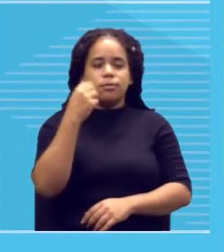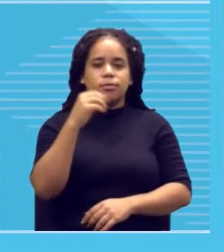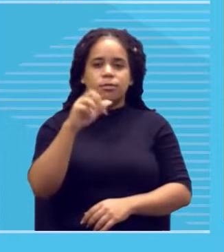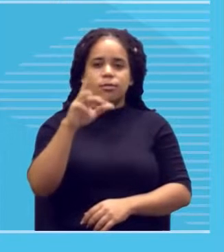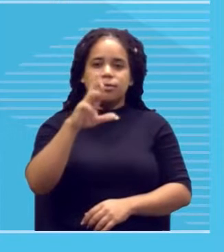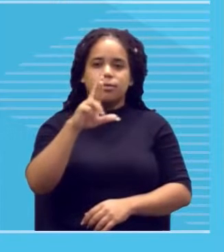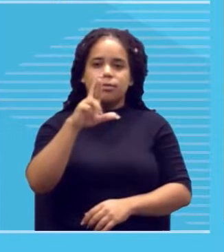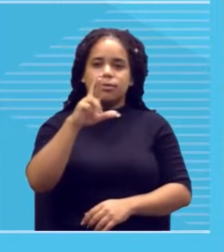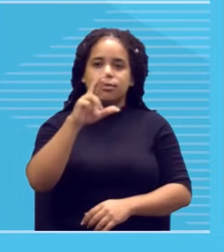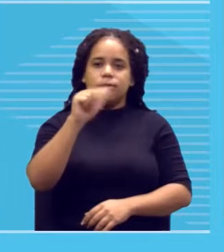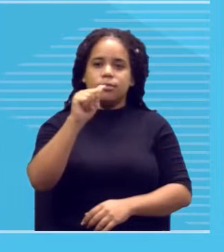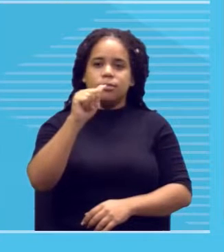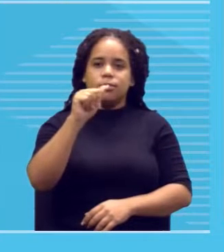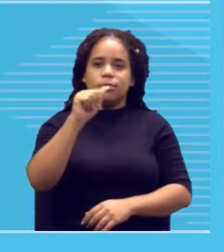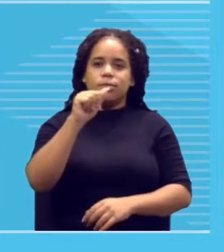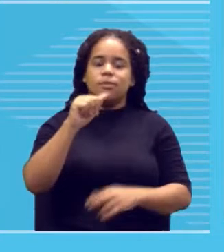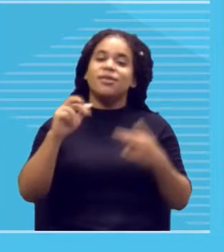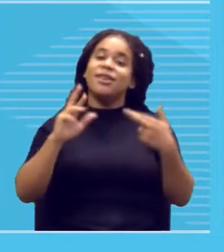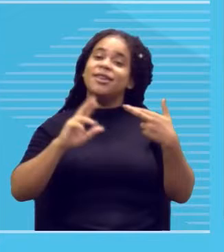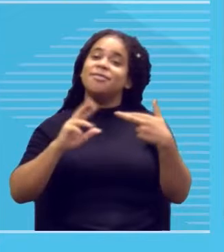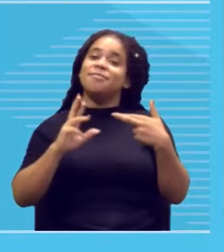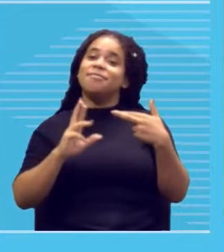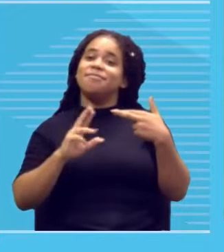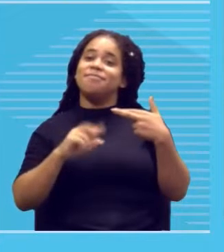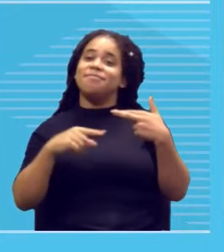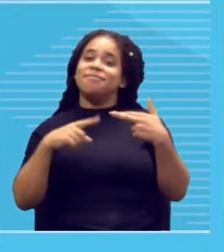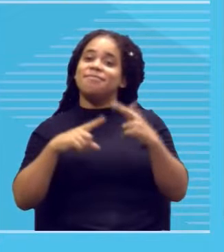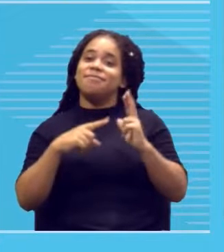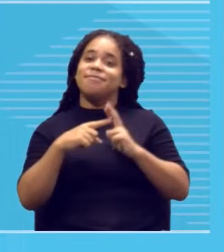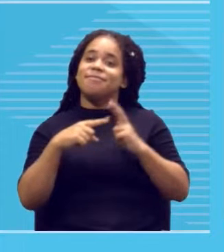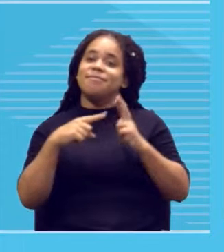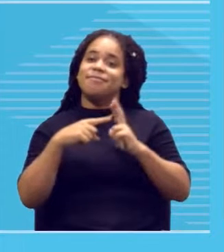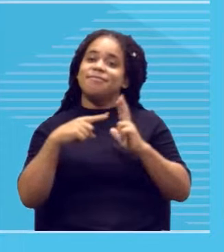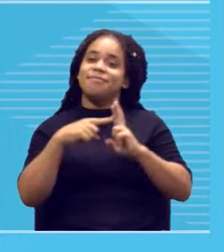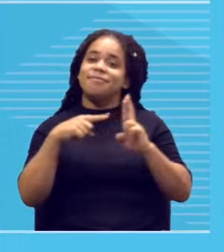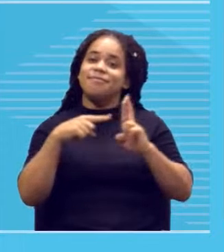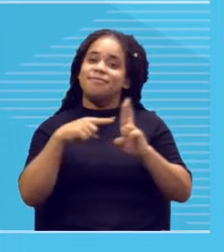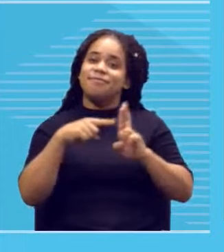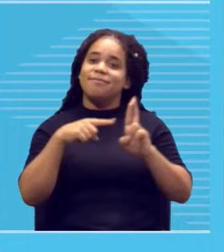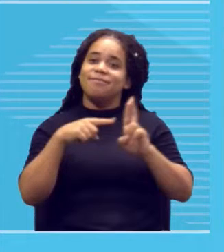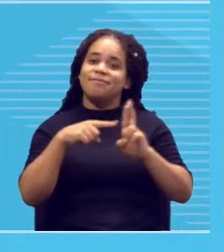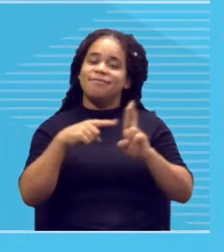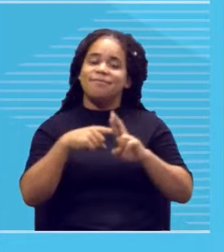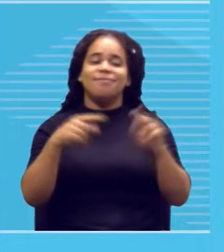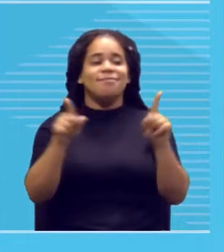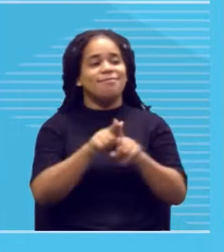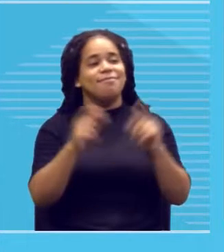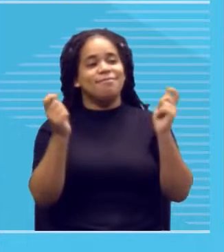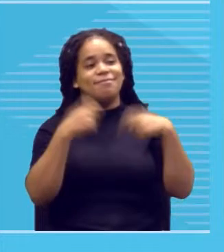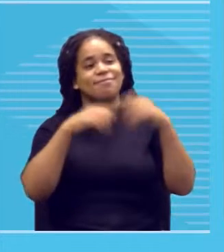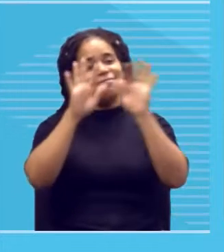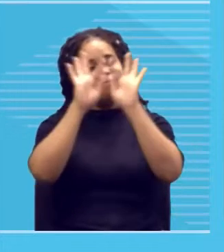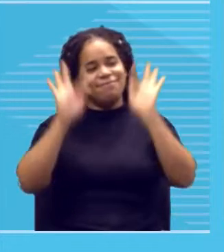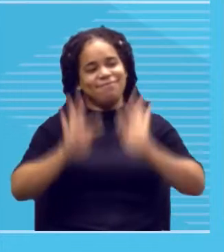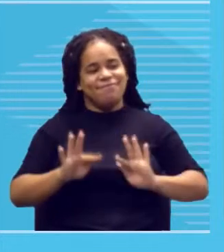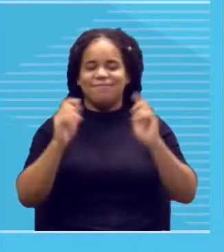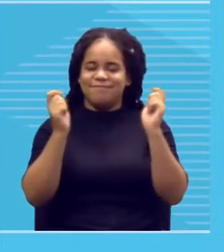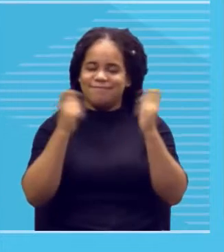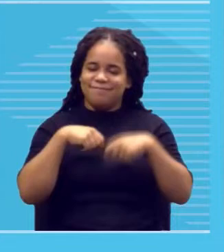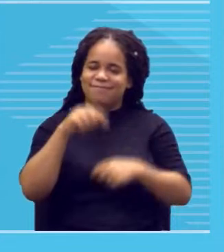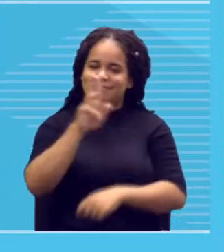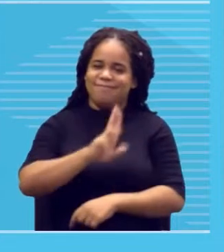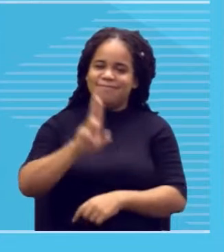galerinha Olha aí meu povo a fórmula a ser usada é